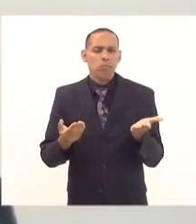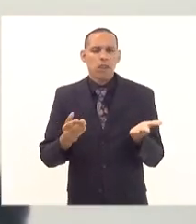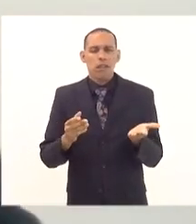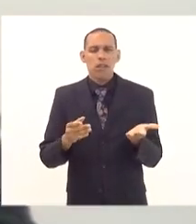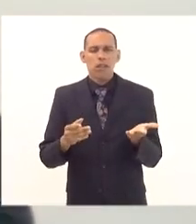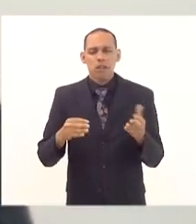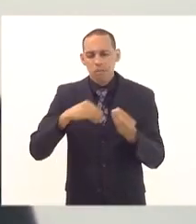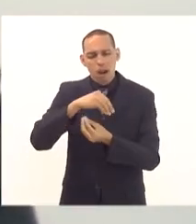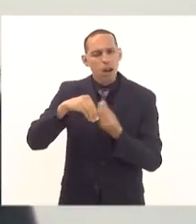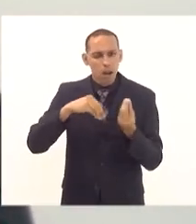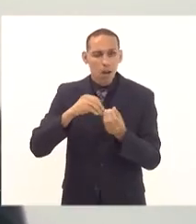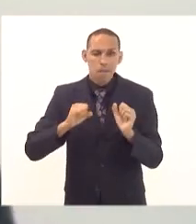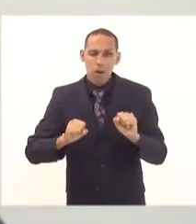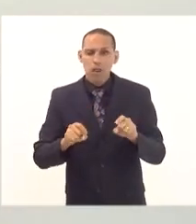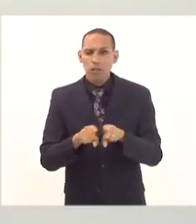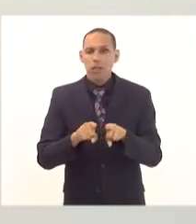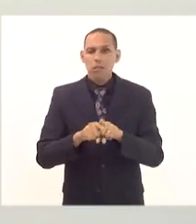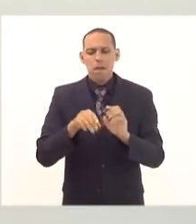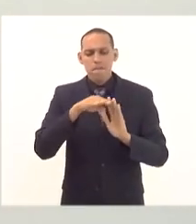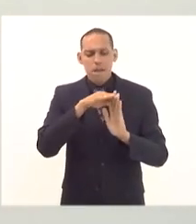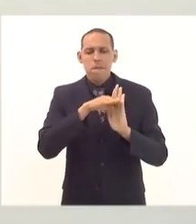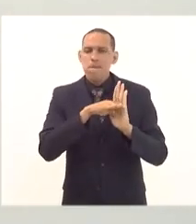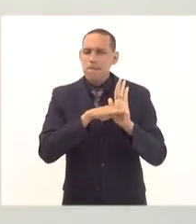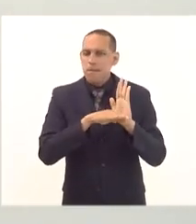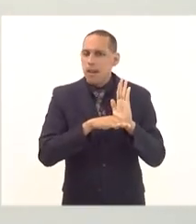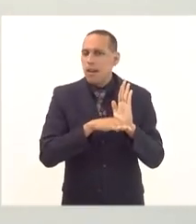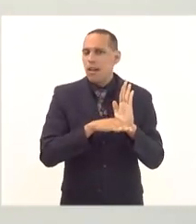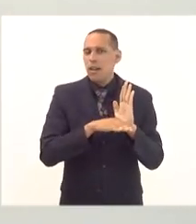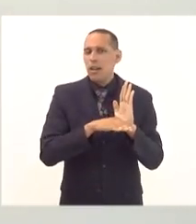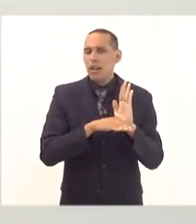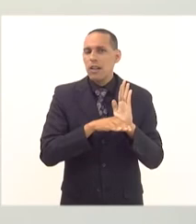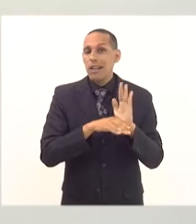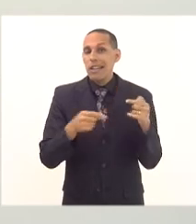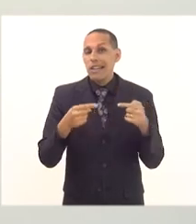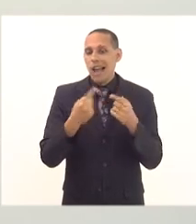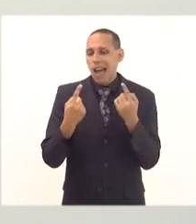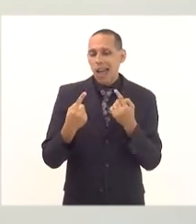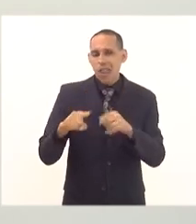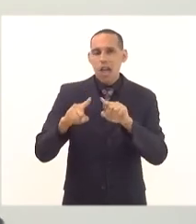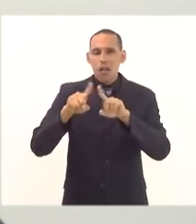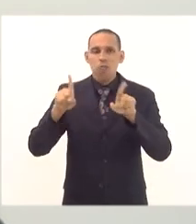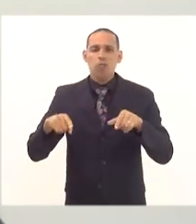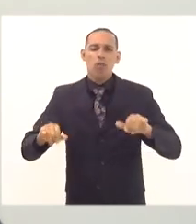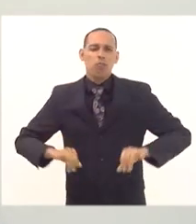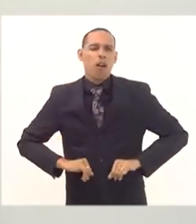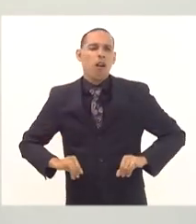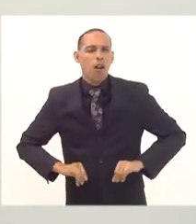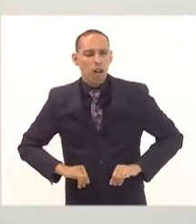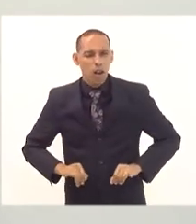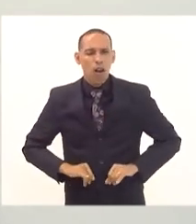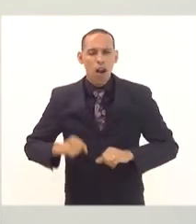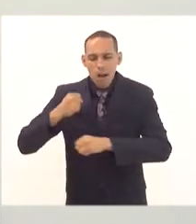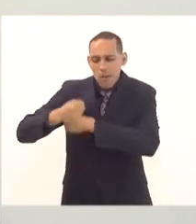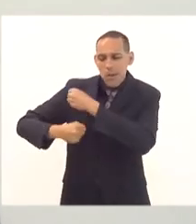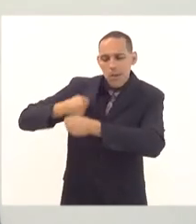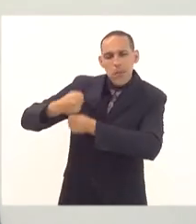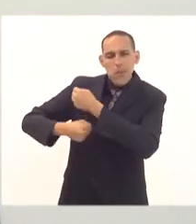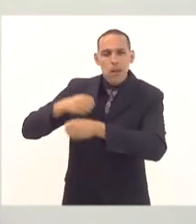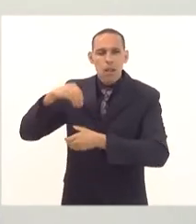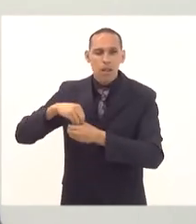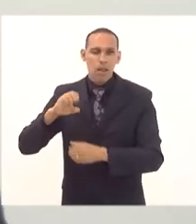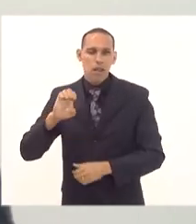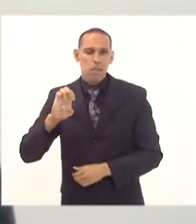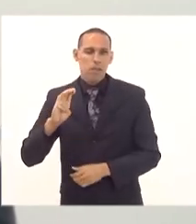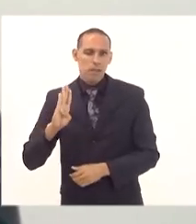vão se você entender é sobre essas faltas relacionadas aos ataques dos trabalhadores vêm sofrendo nos últimos anos né não é